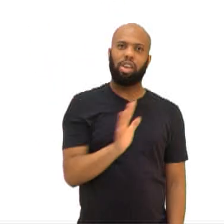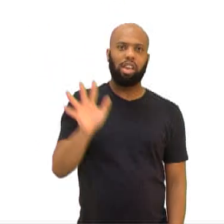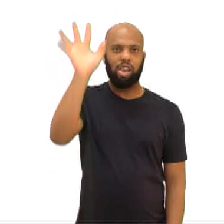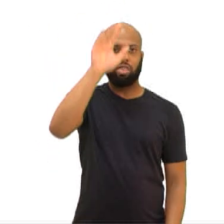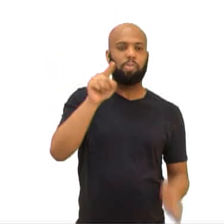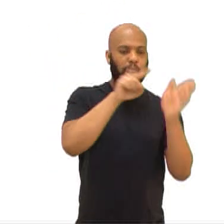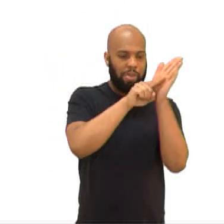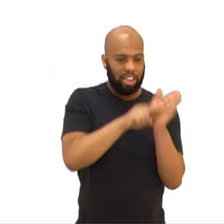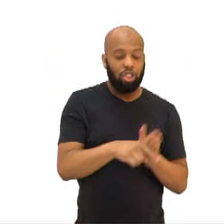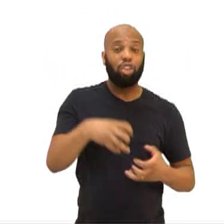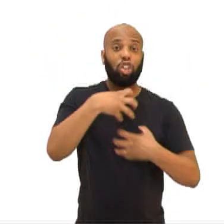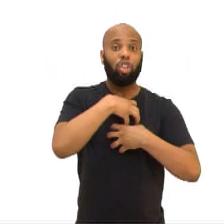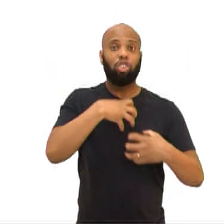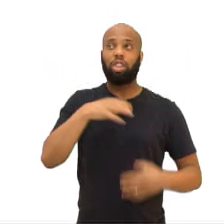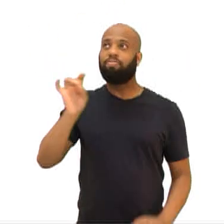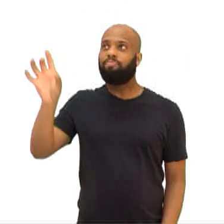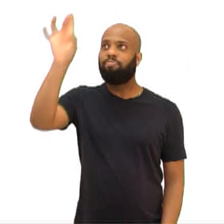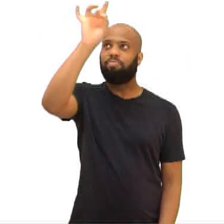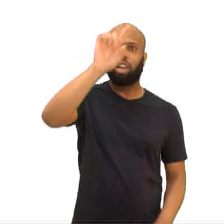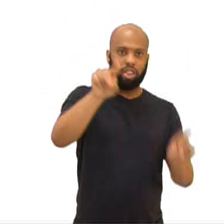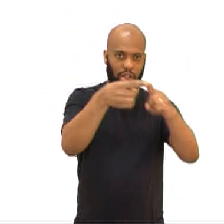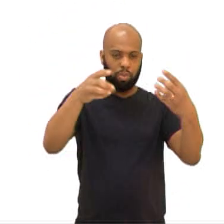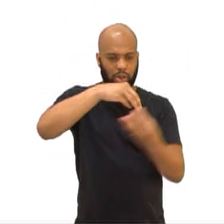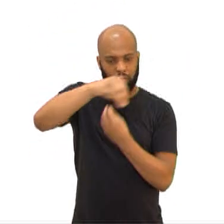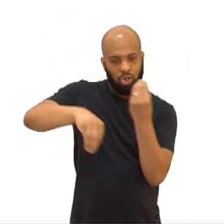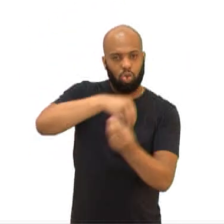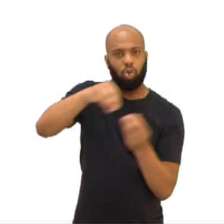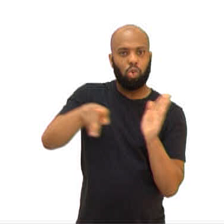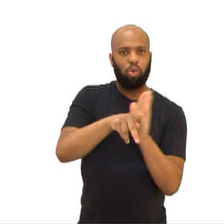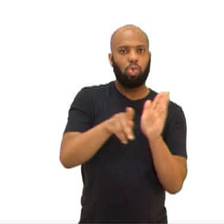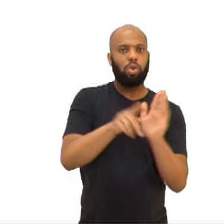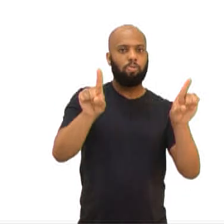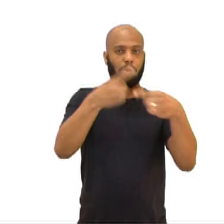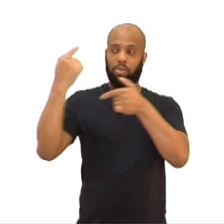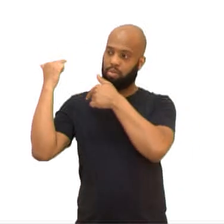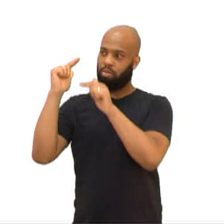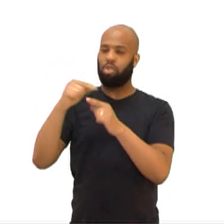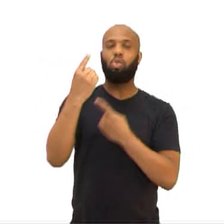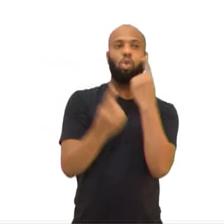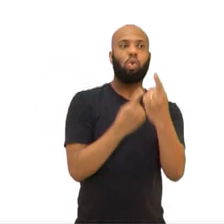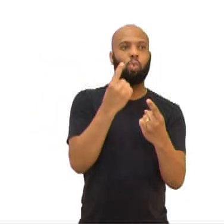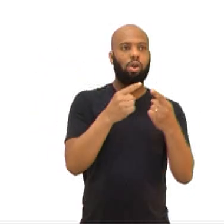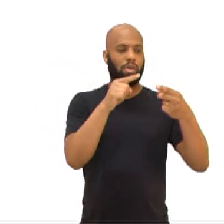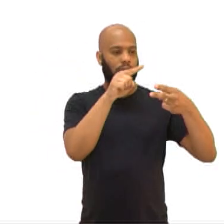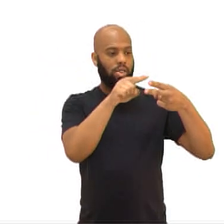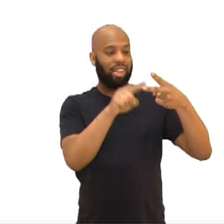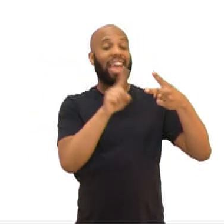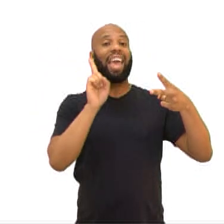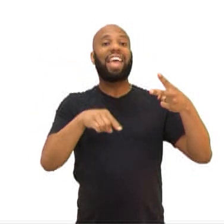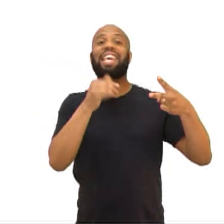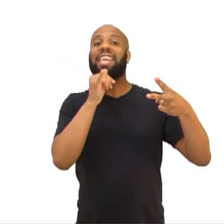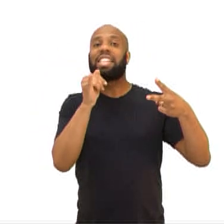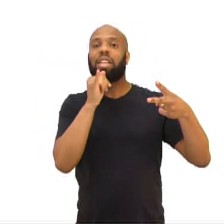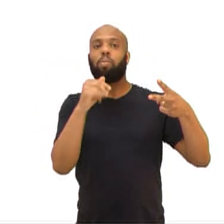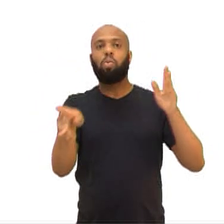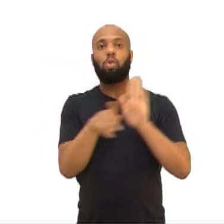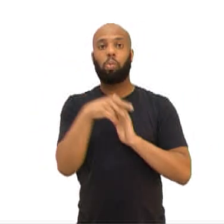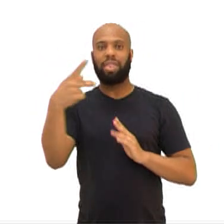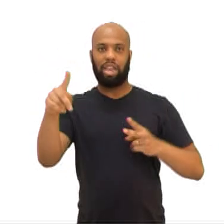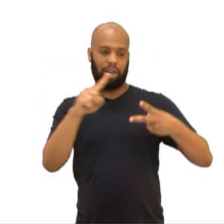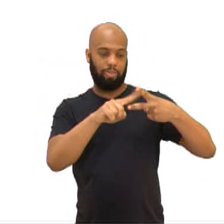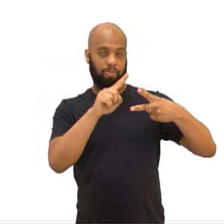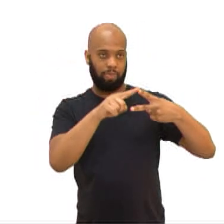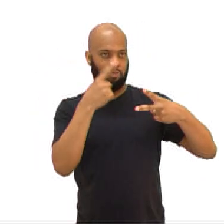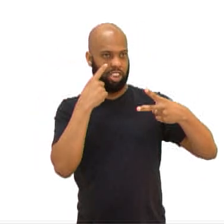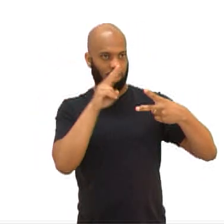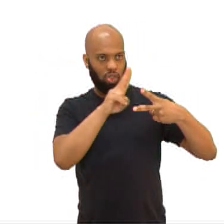música regional, misturando com a música erudita. Qual das músicas abaixo é um exemplo disso? Alternativa A,